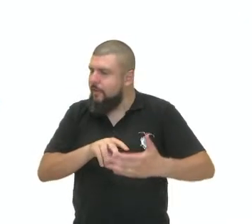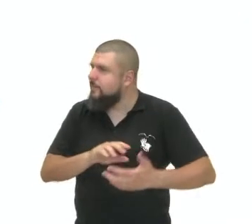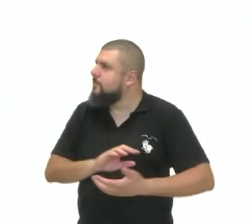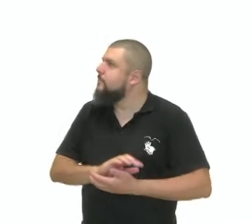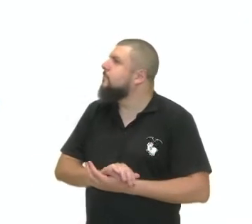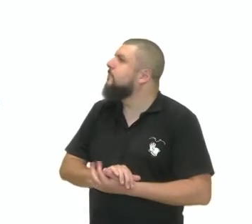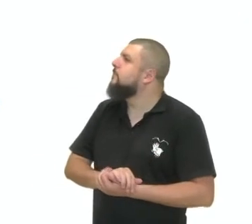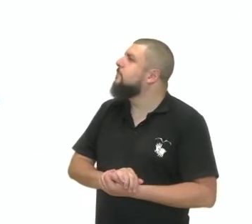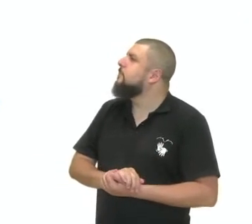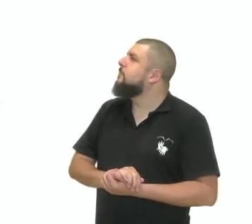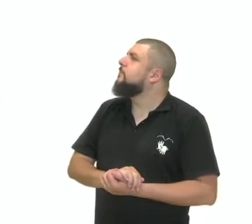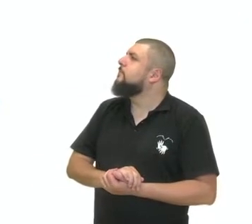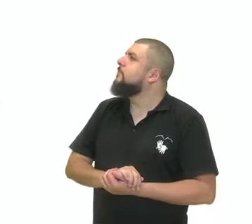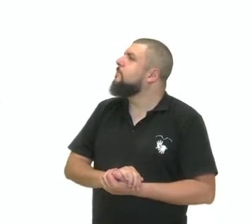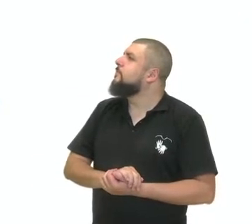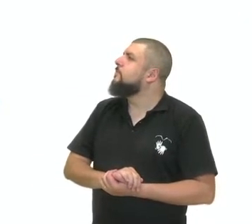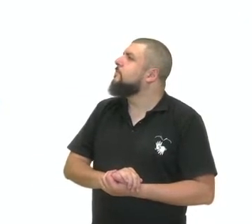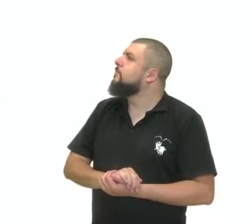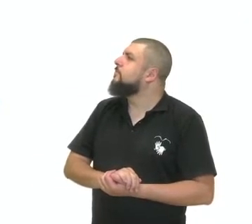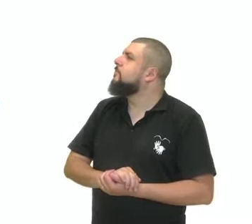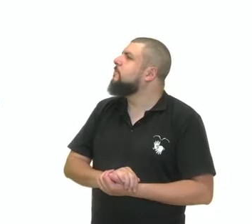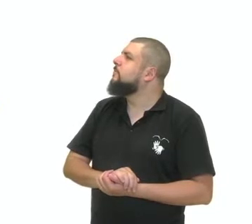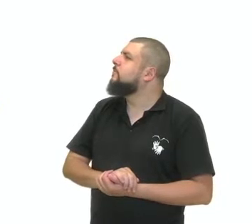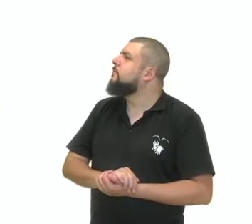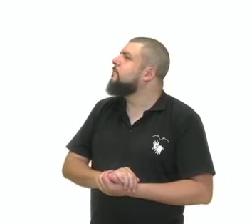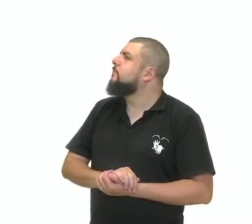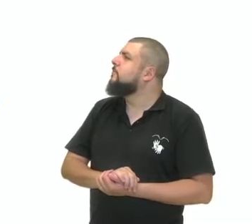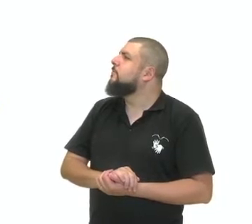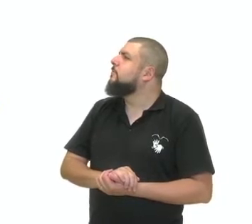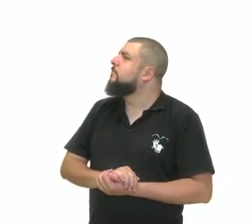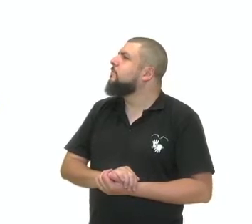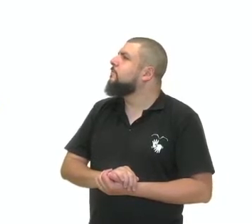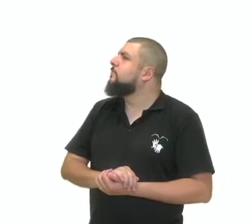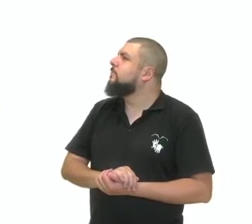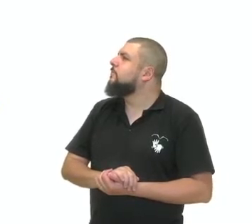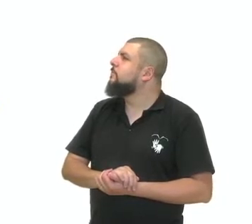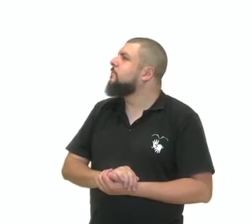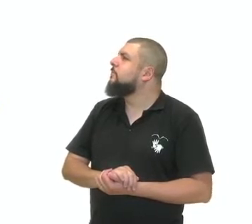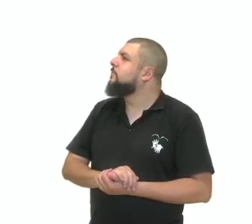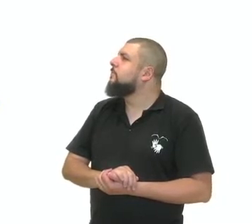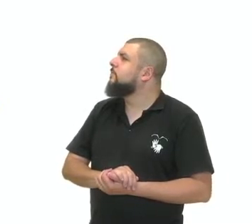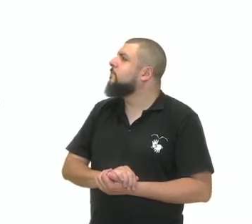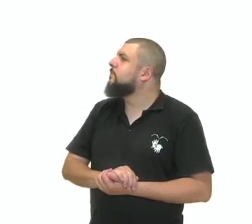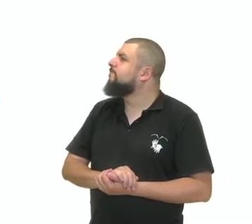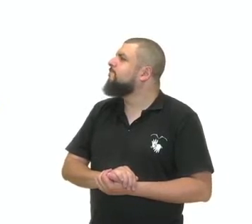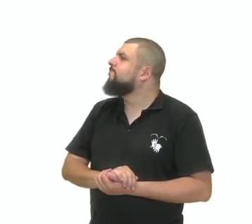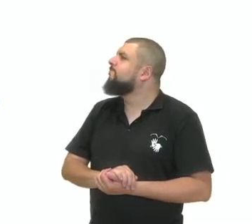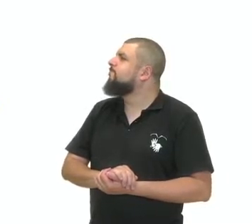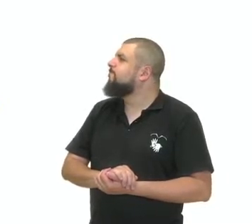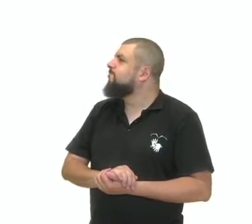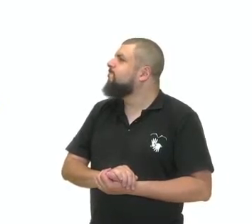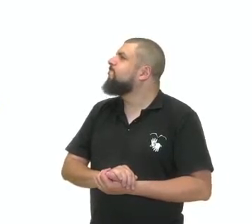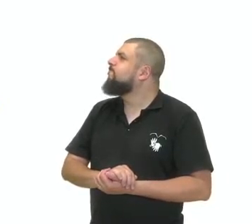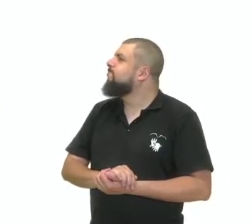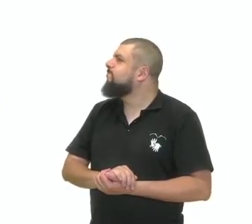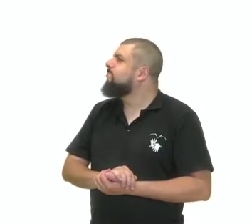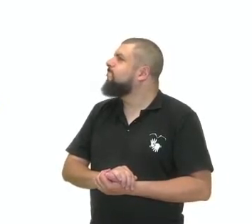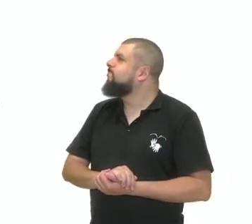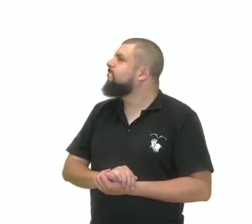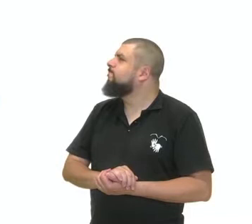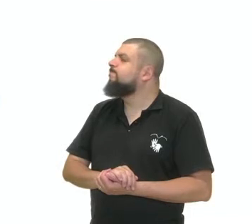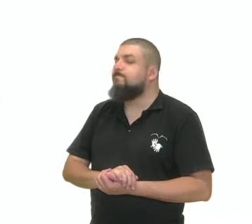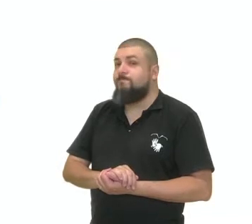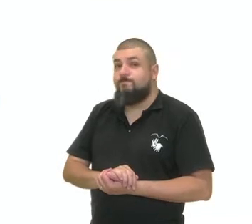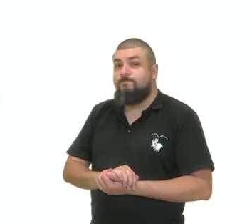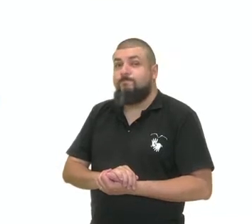de mim esse cálice, de vinho tinto de sangue. Como beber dessa bebida amarga? Tragar a dor, engolir a